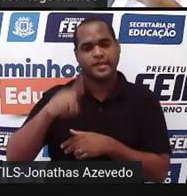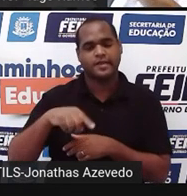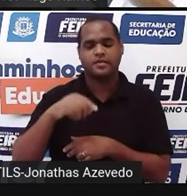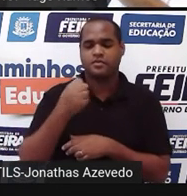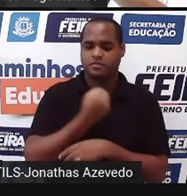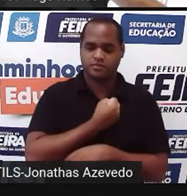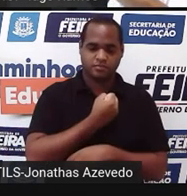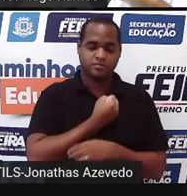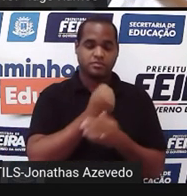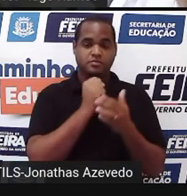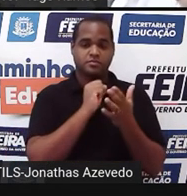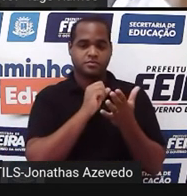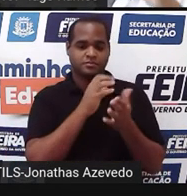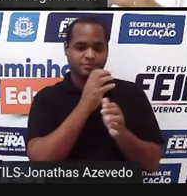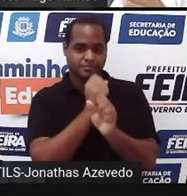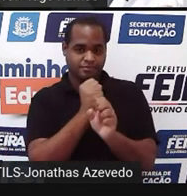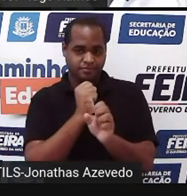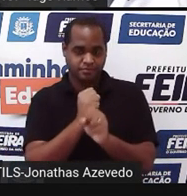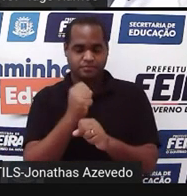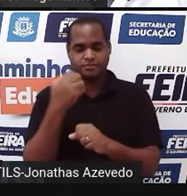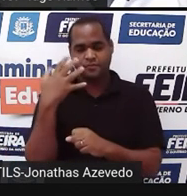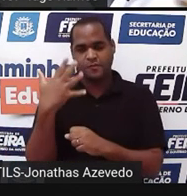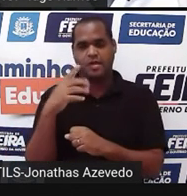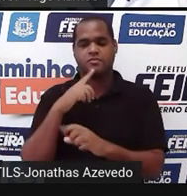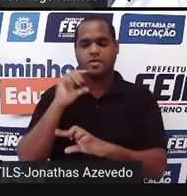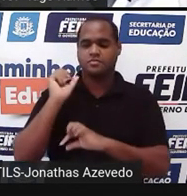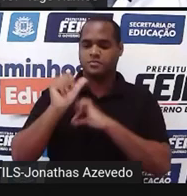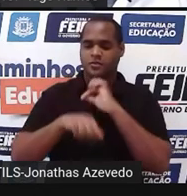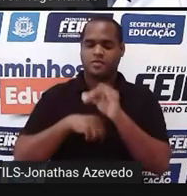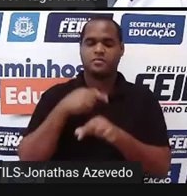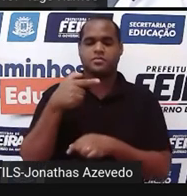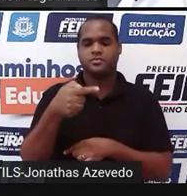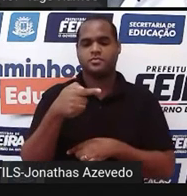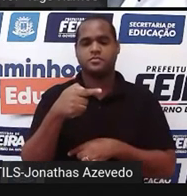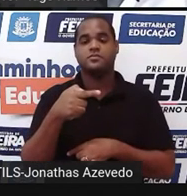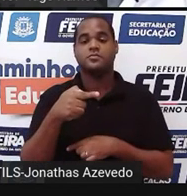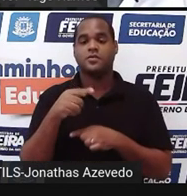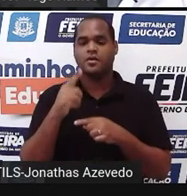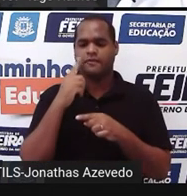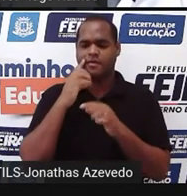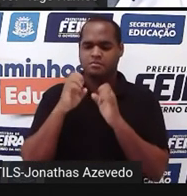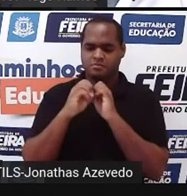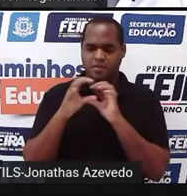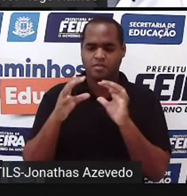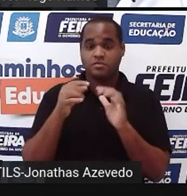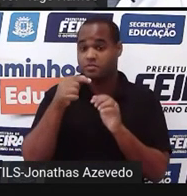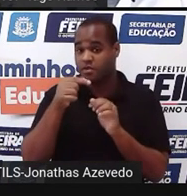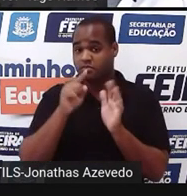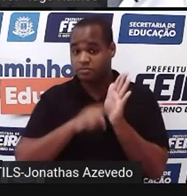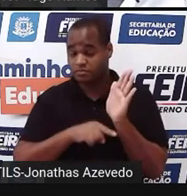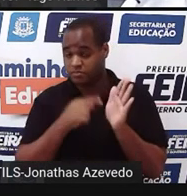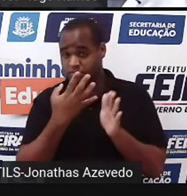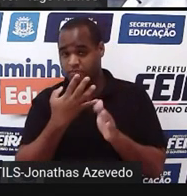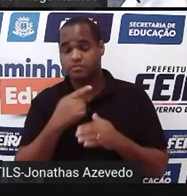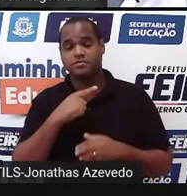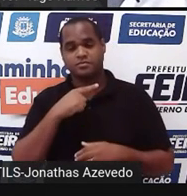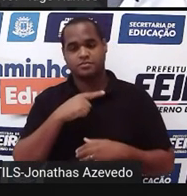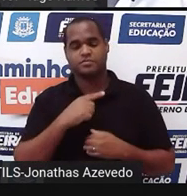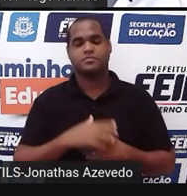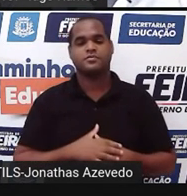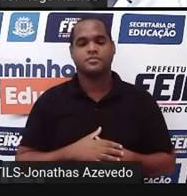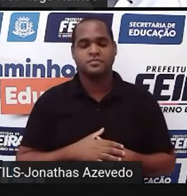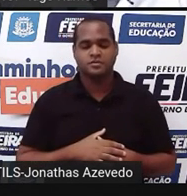somado com sete tem que aliás que somaram com quatro das sete como é que eu descobri isso faço 7 - 4 né a